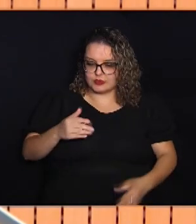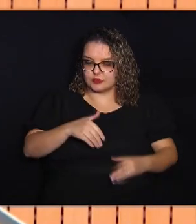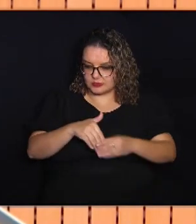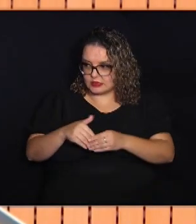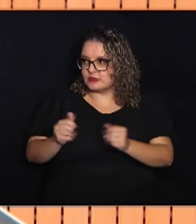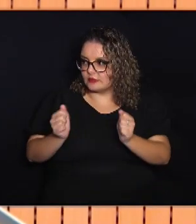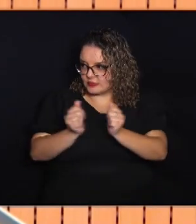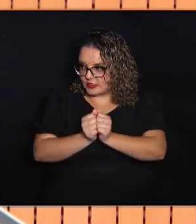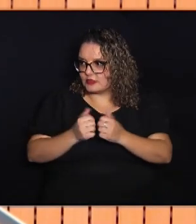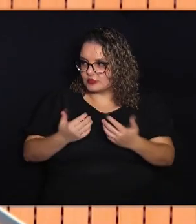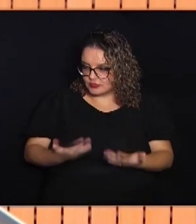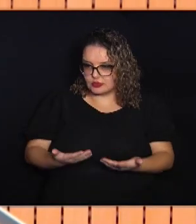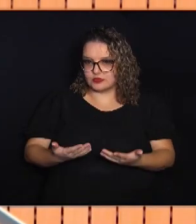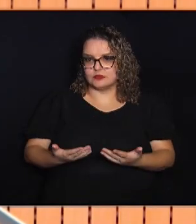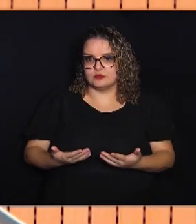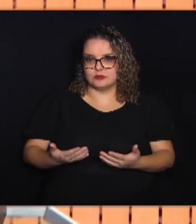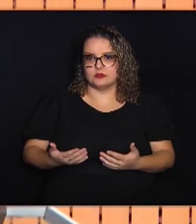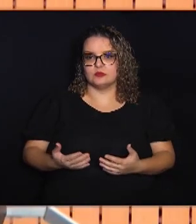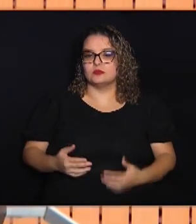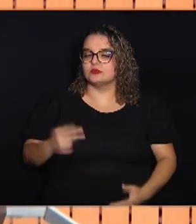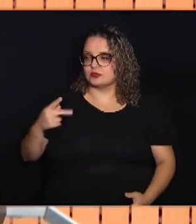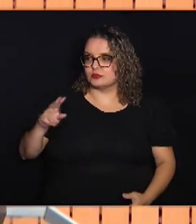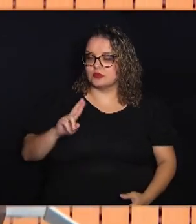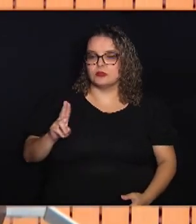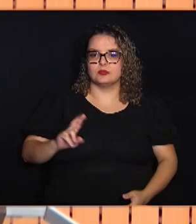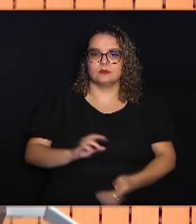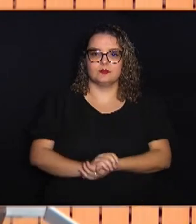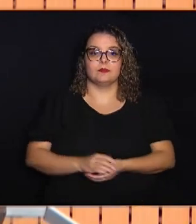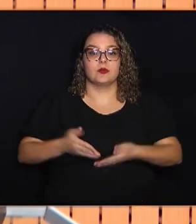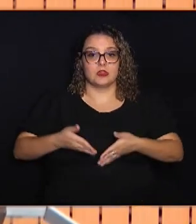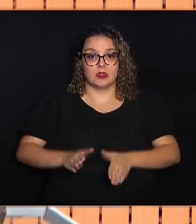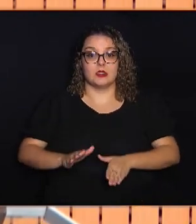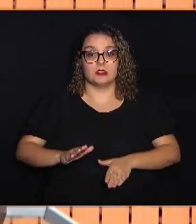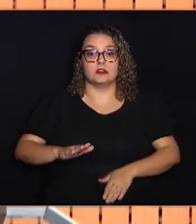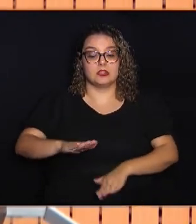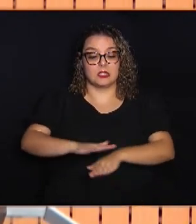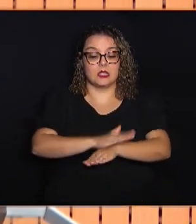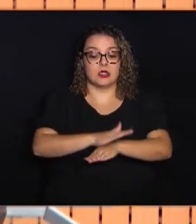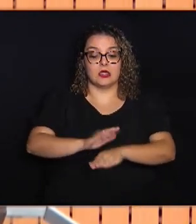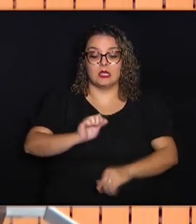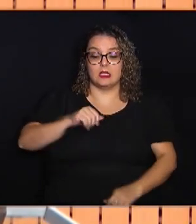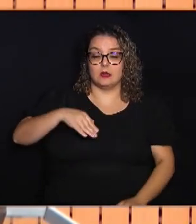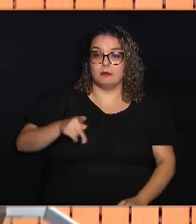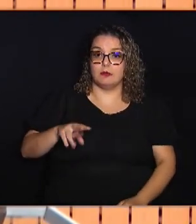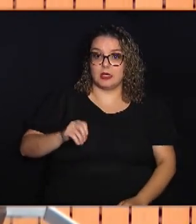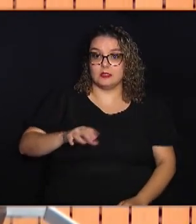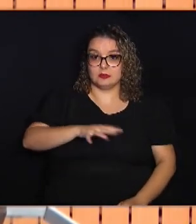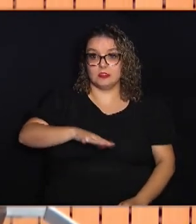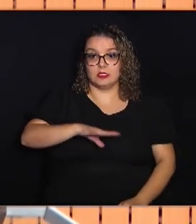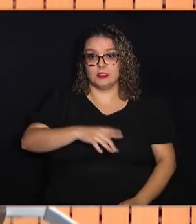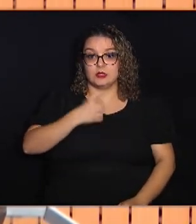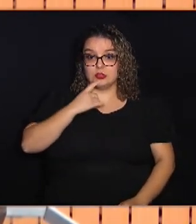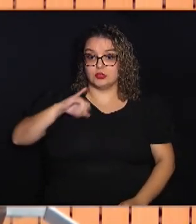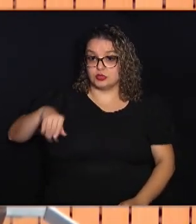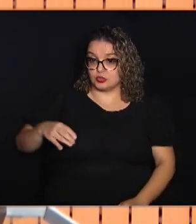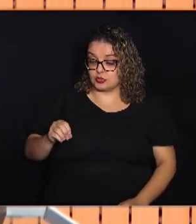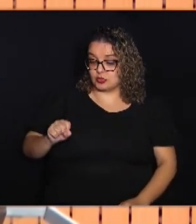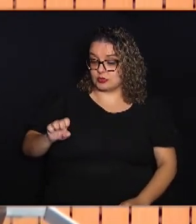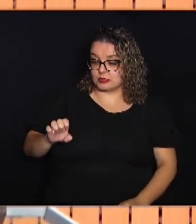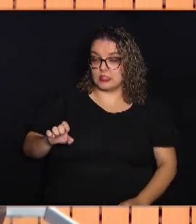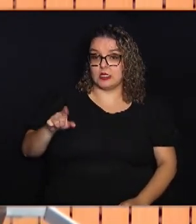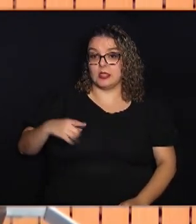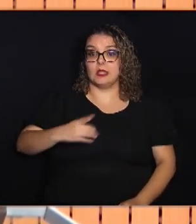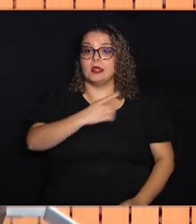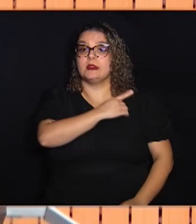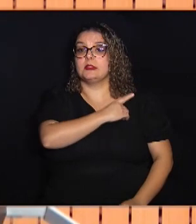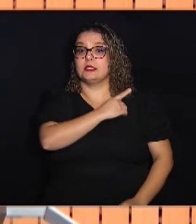presentes votaram unanimemente no seu nome. Nascido em Amparo, região de Campinas, José Carlos Fernandes da Silva é delegado de polícia